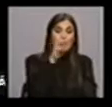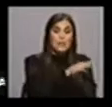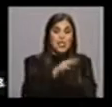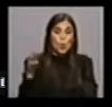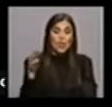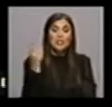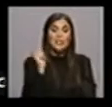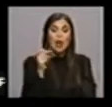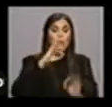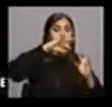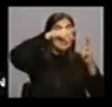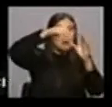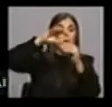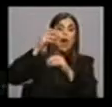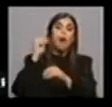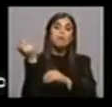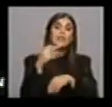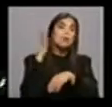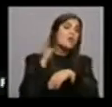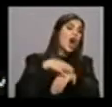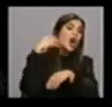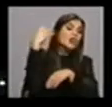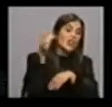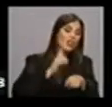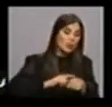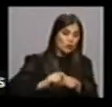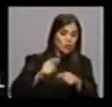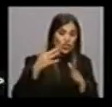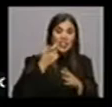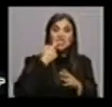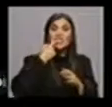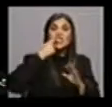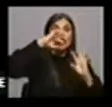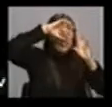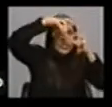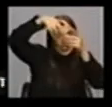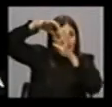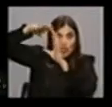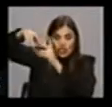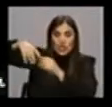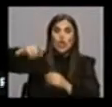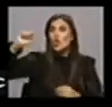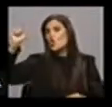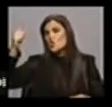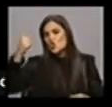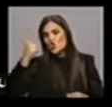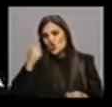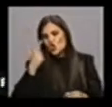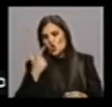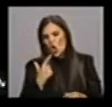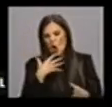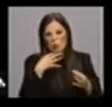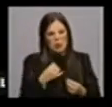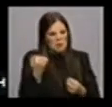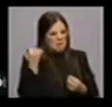milhões de anos depois. Portanto, nesse período, que já havia meteoritos, o Sol era extremamente mal comportado em